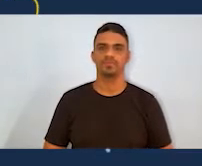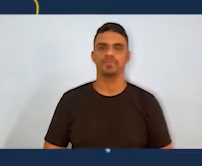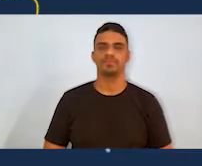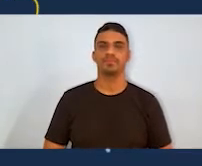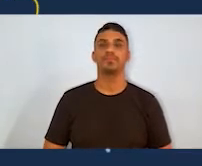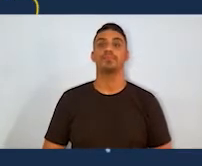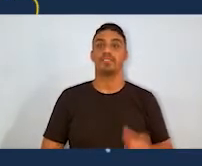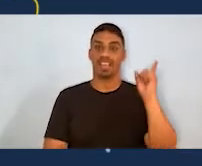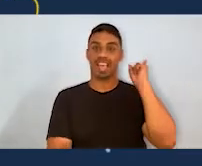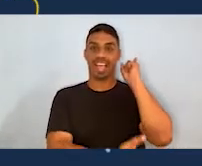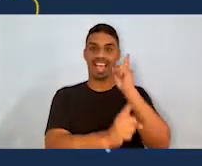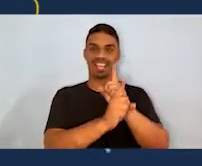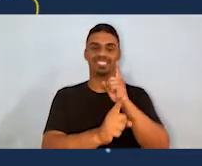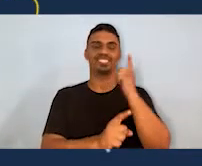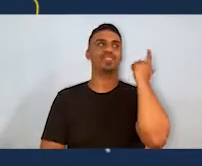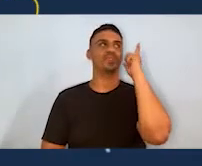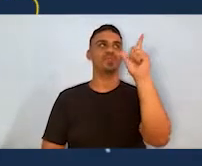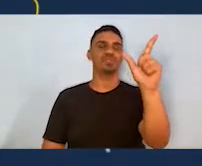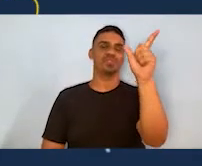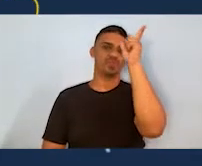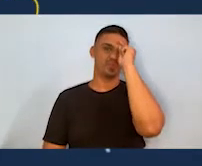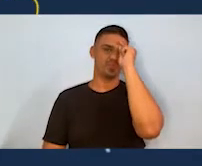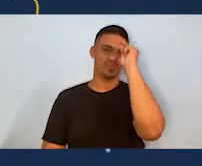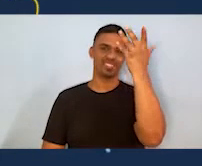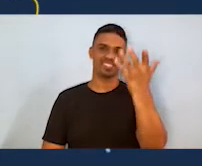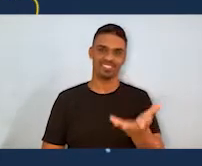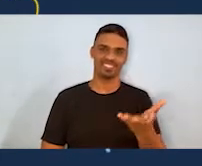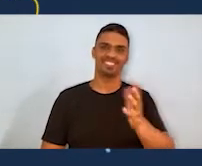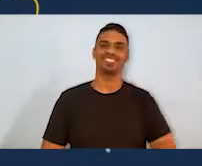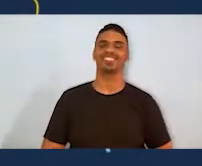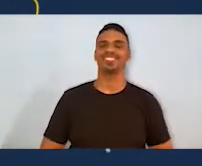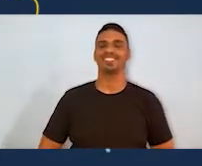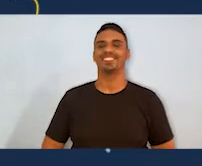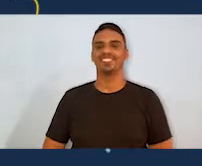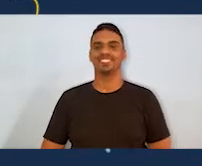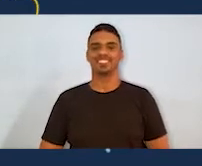Ah, tá. Já me achei aqui.